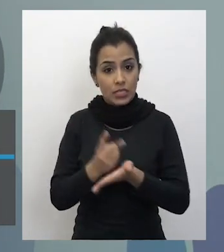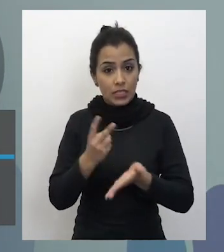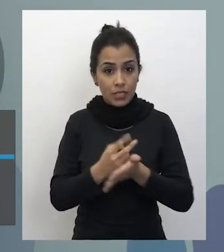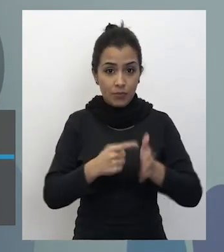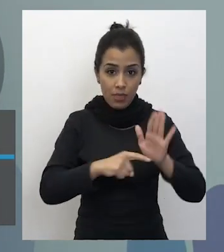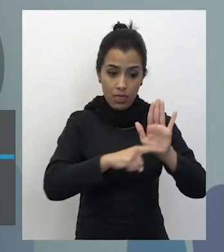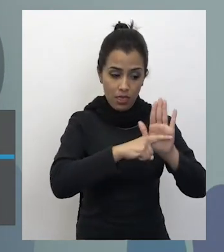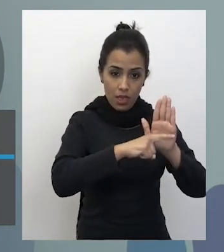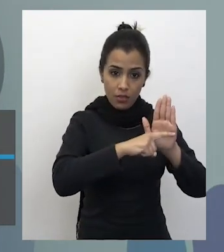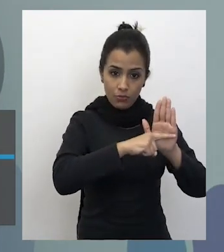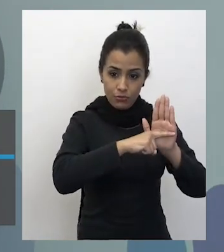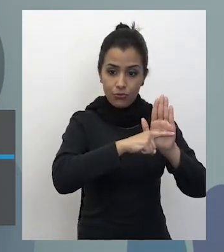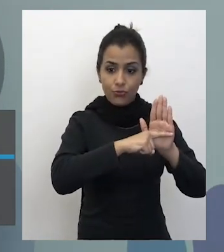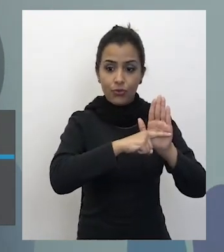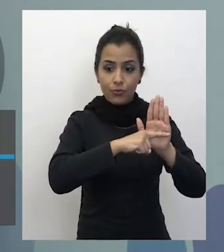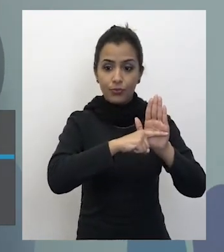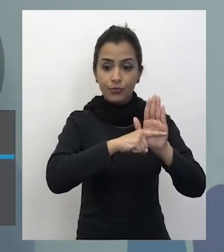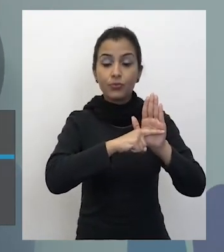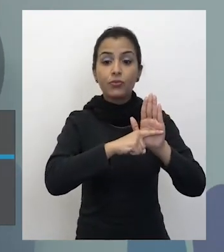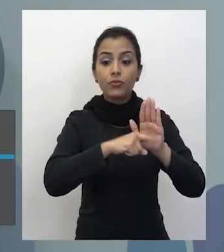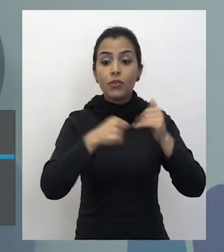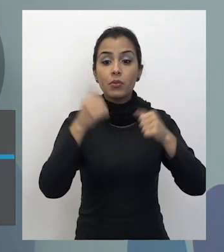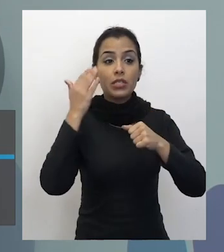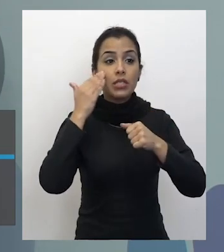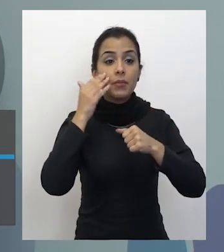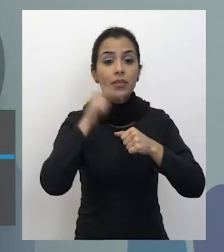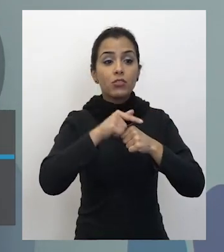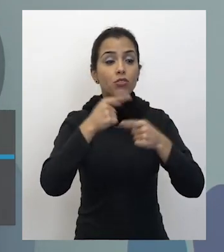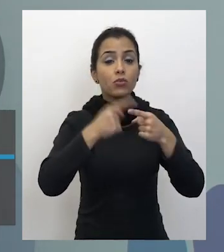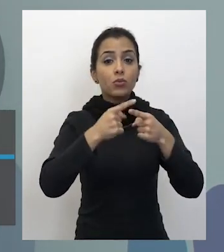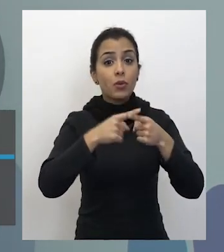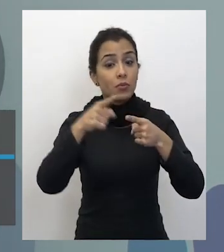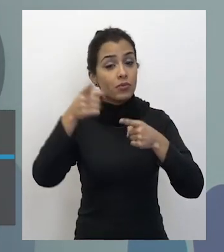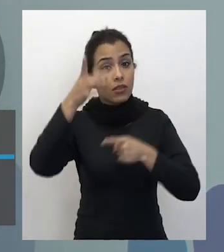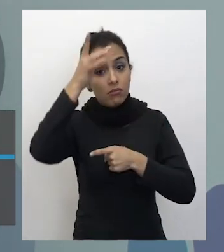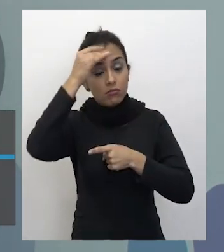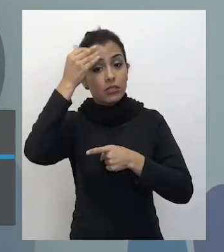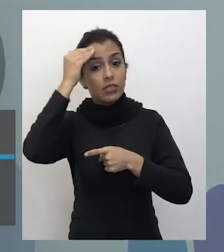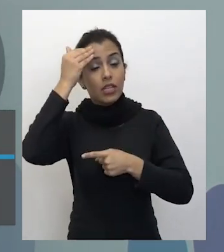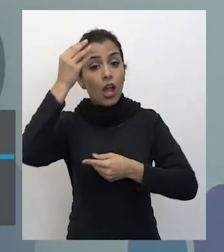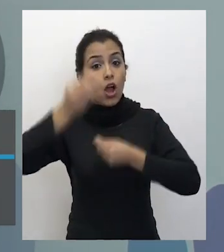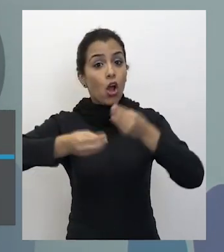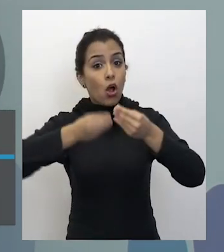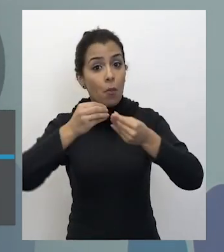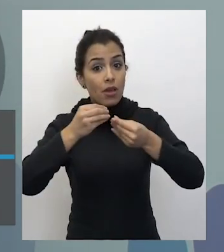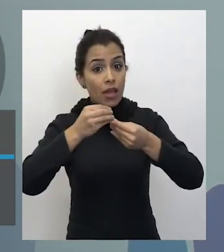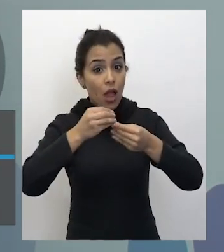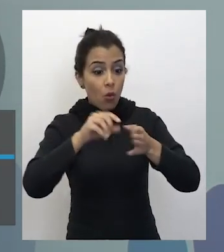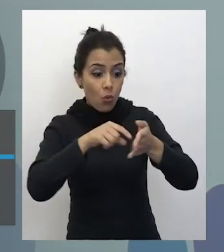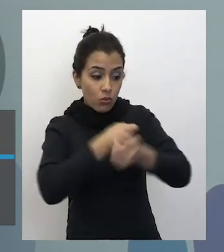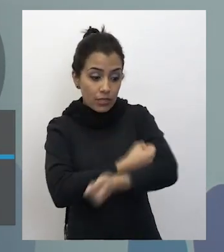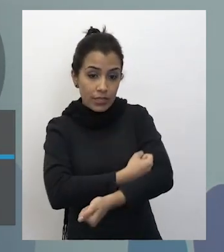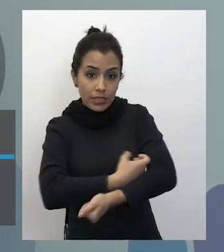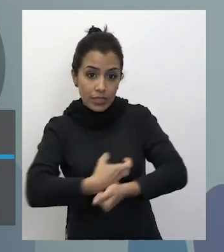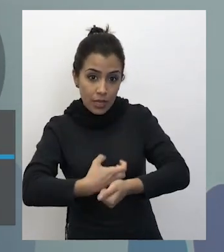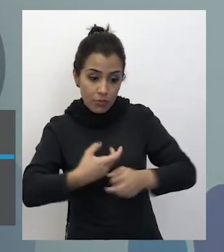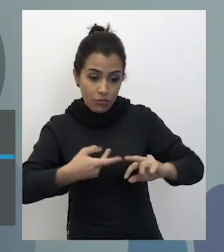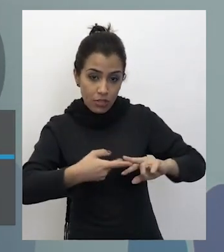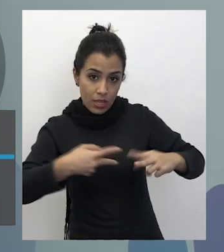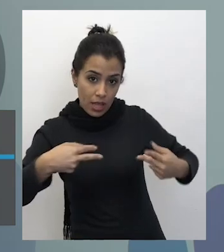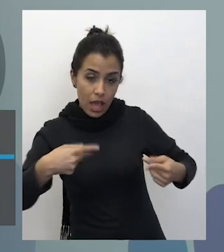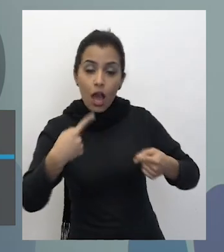negativa. Por que eu preciso saber disso, professor? Para você entender como é que é feito um exame de DNA. Porque é usado essa